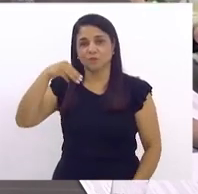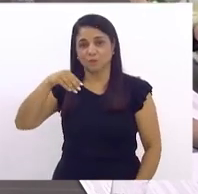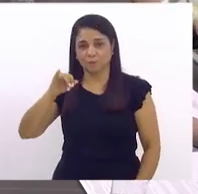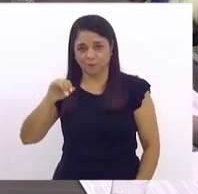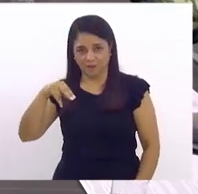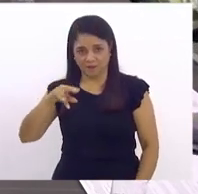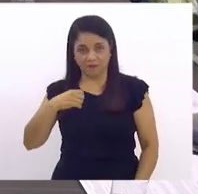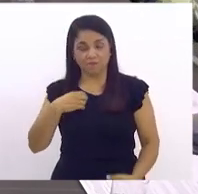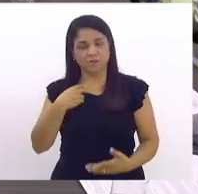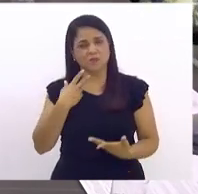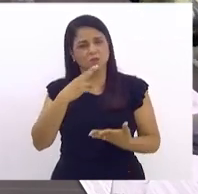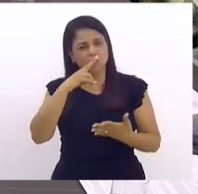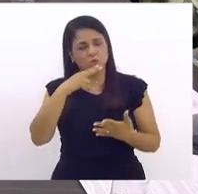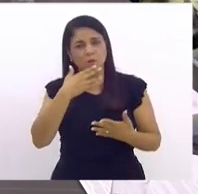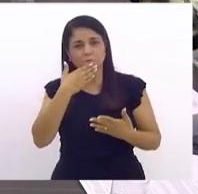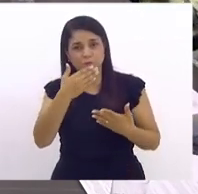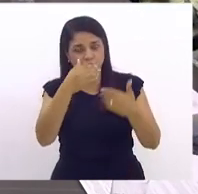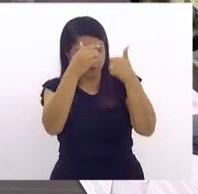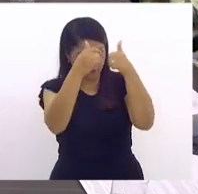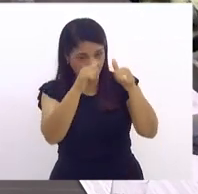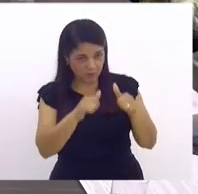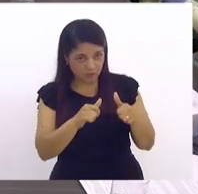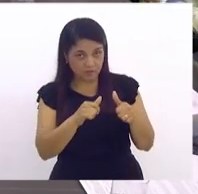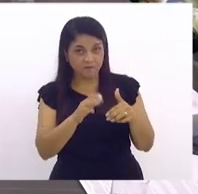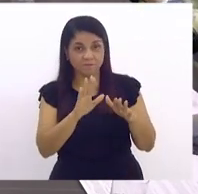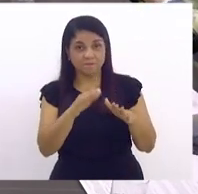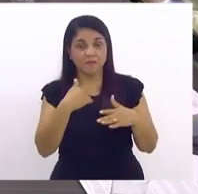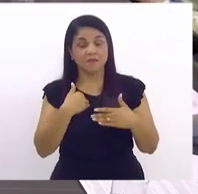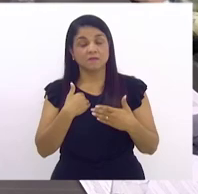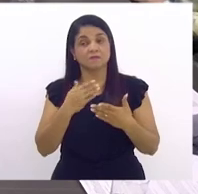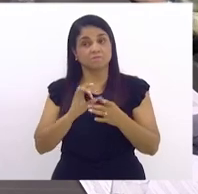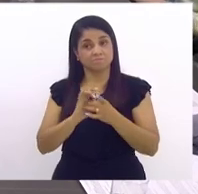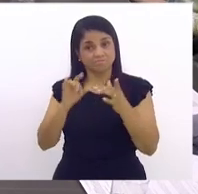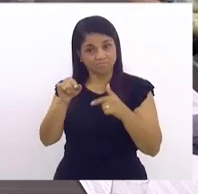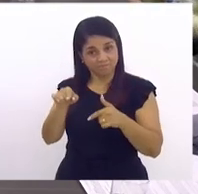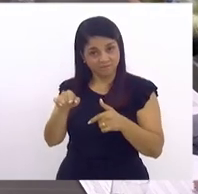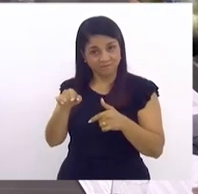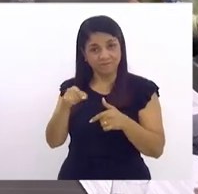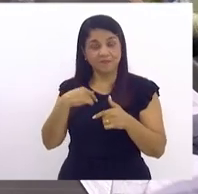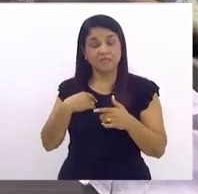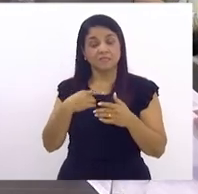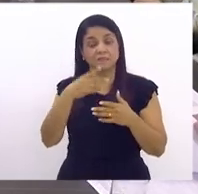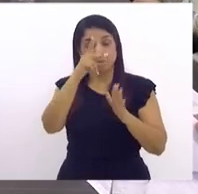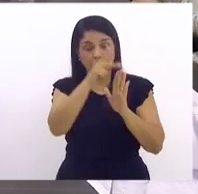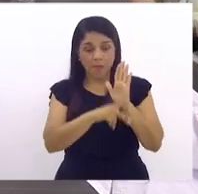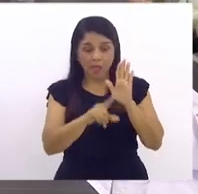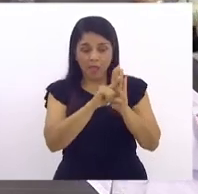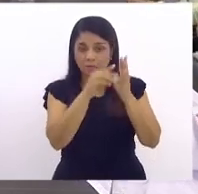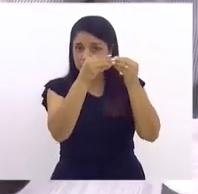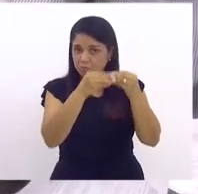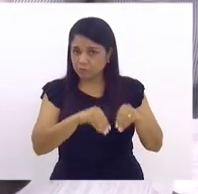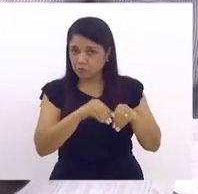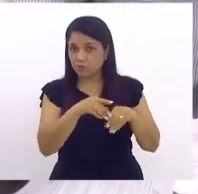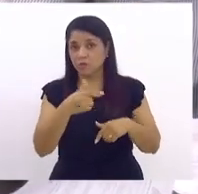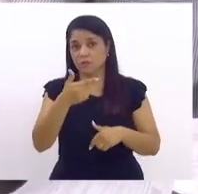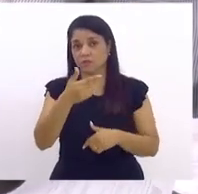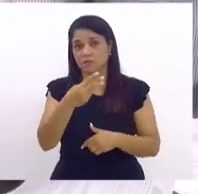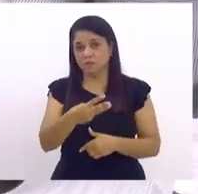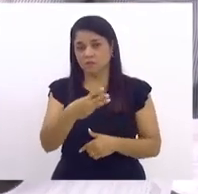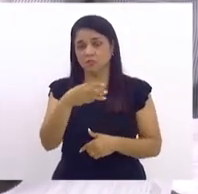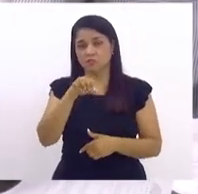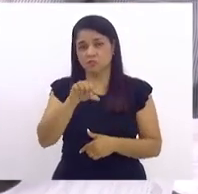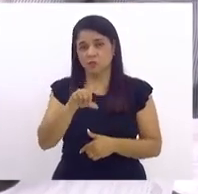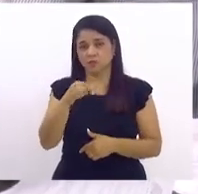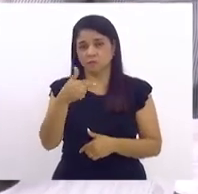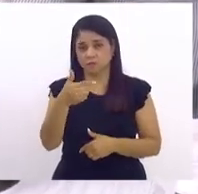Eu ia pedir vista, se Vossa Excelência concedesse, porque provavelmente esse PL está prejudicado pelo 3921